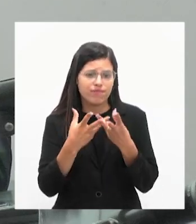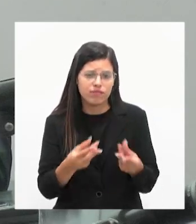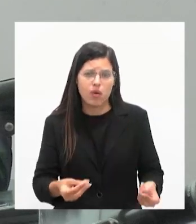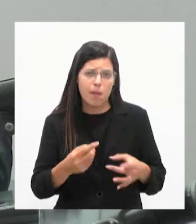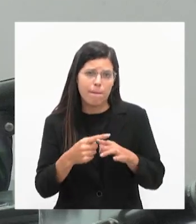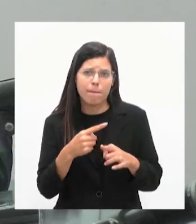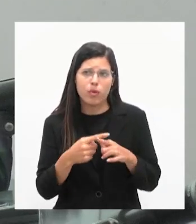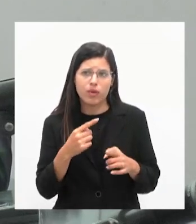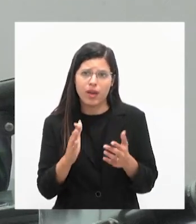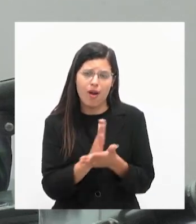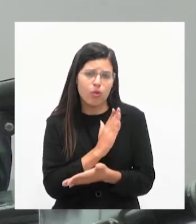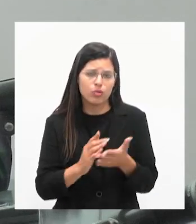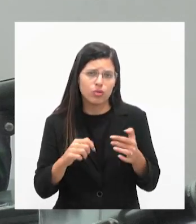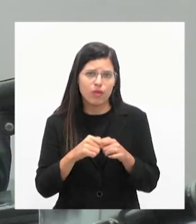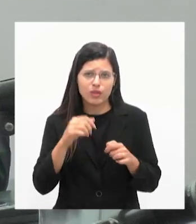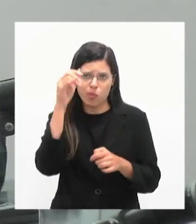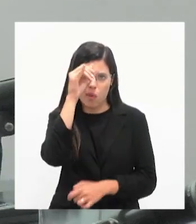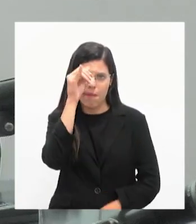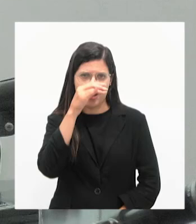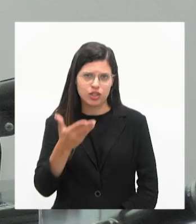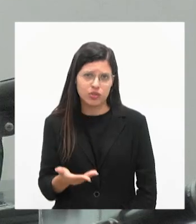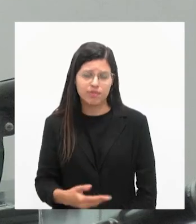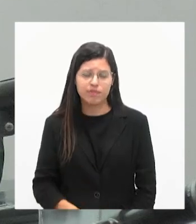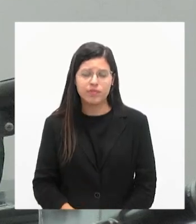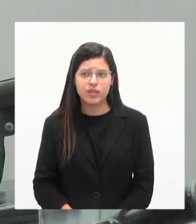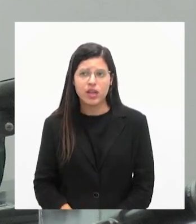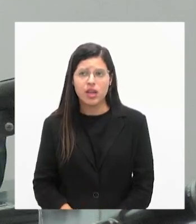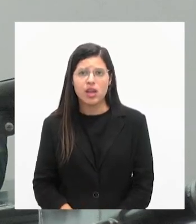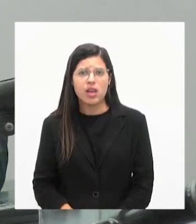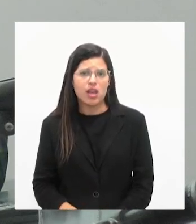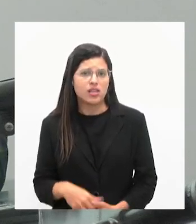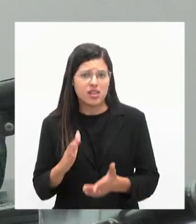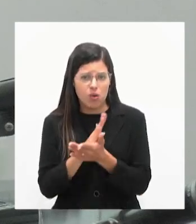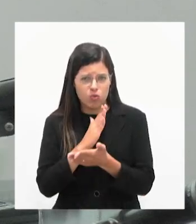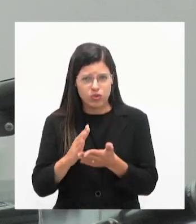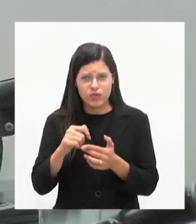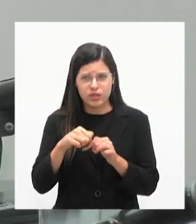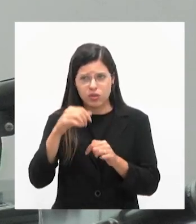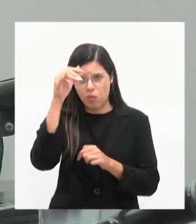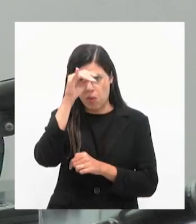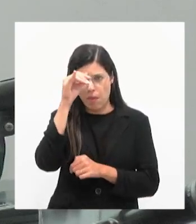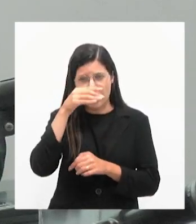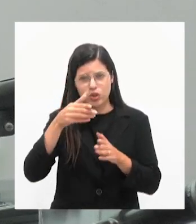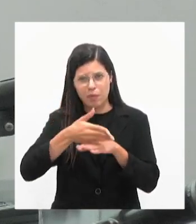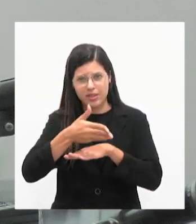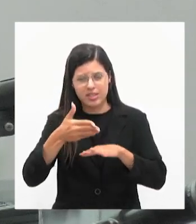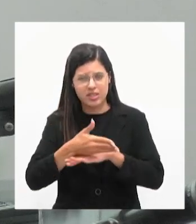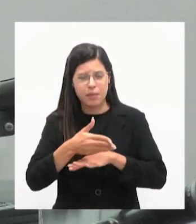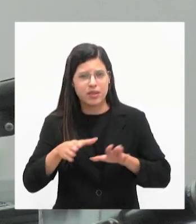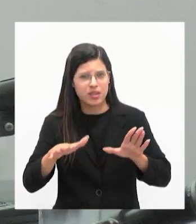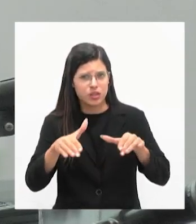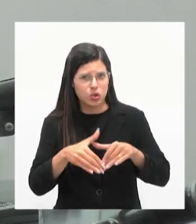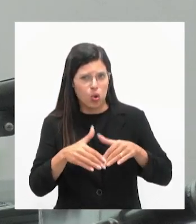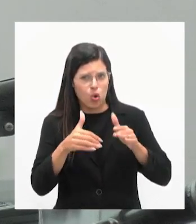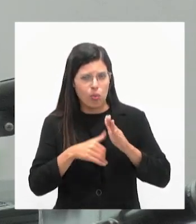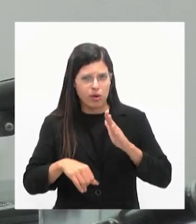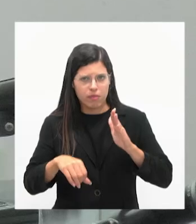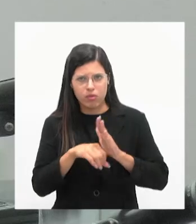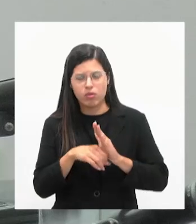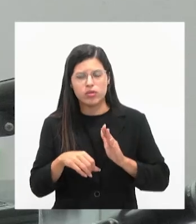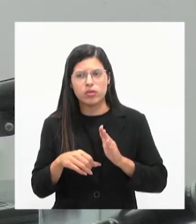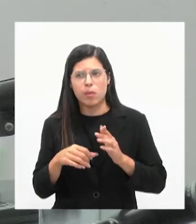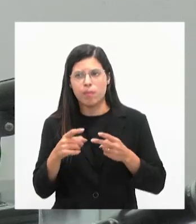dúzia está fazendo bobagem. Então, nessa meia dúzia que está fazendo bobagem e participa dessa máfia, eu enxergo duas